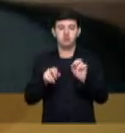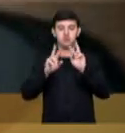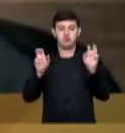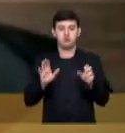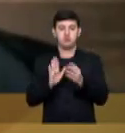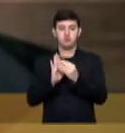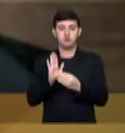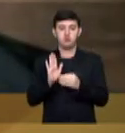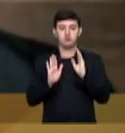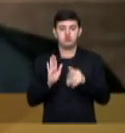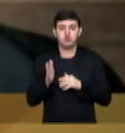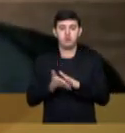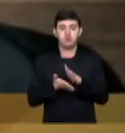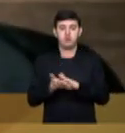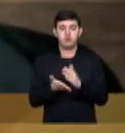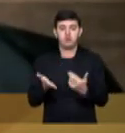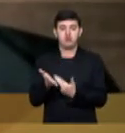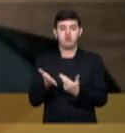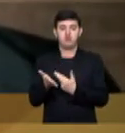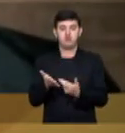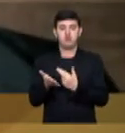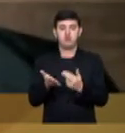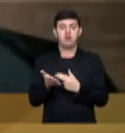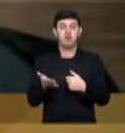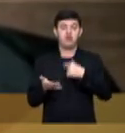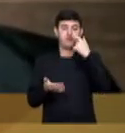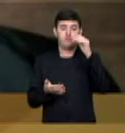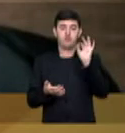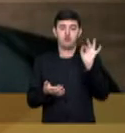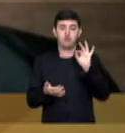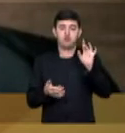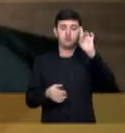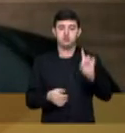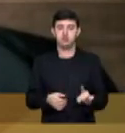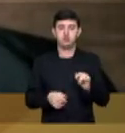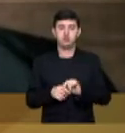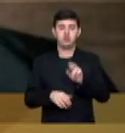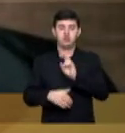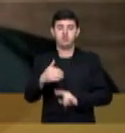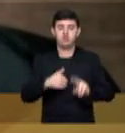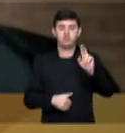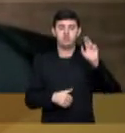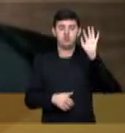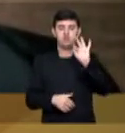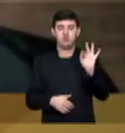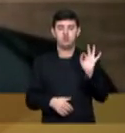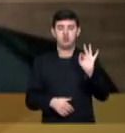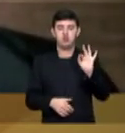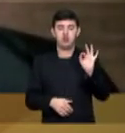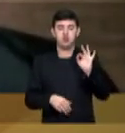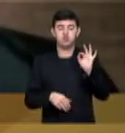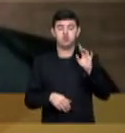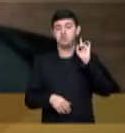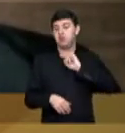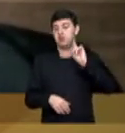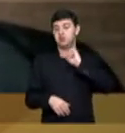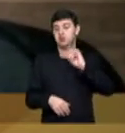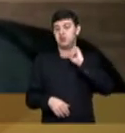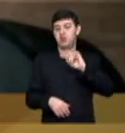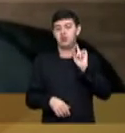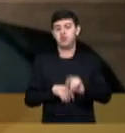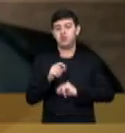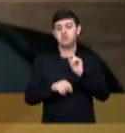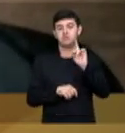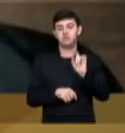na revista da Faculdade de Direito da Universidade Federal de Minas Gerais, a descentralização